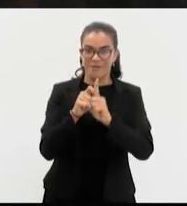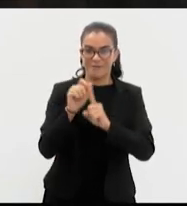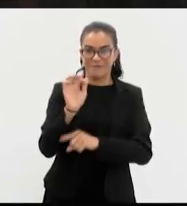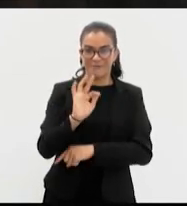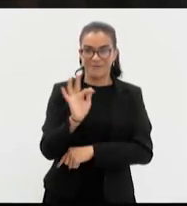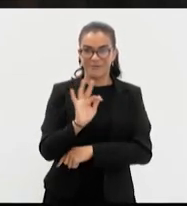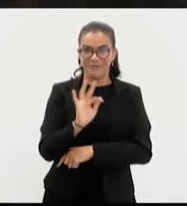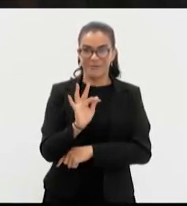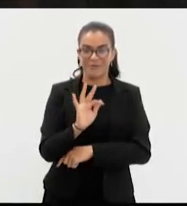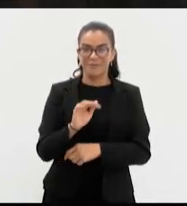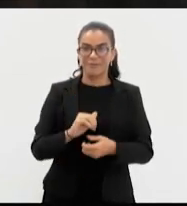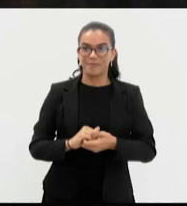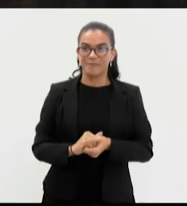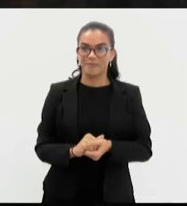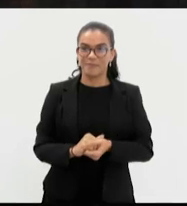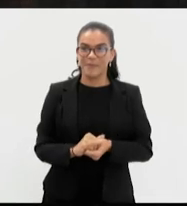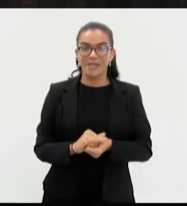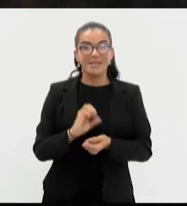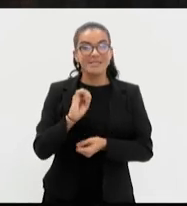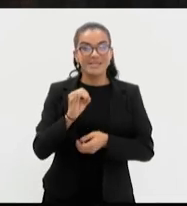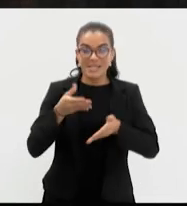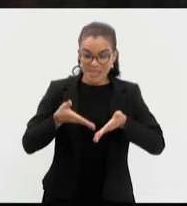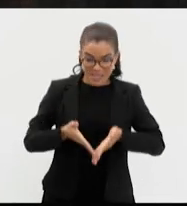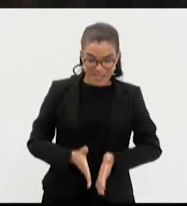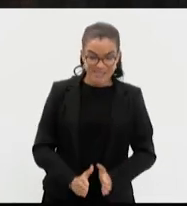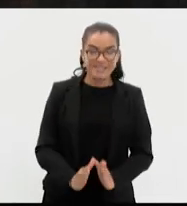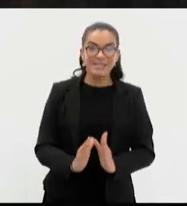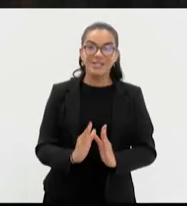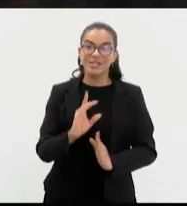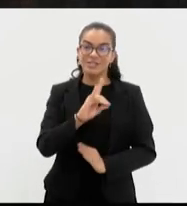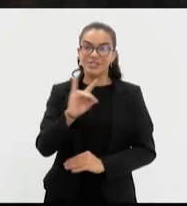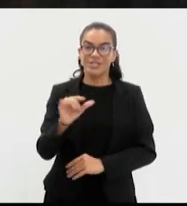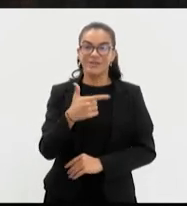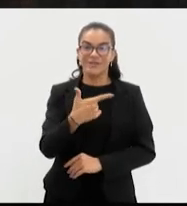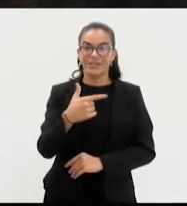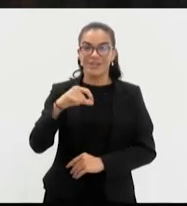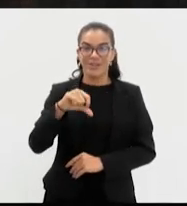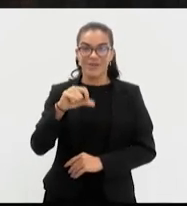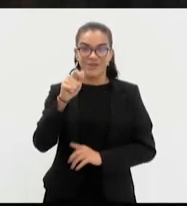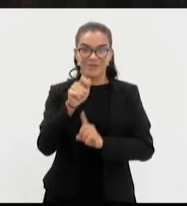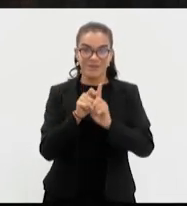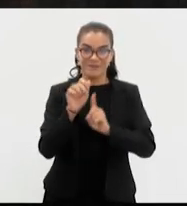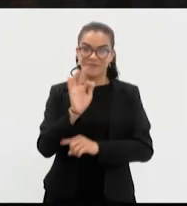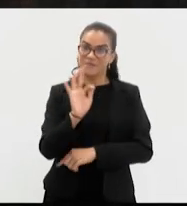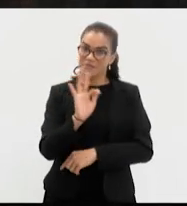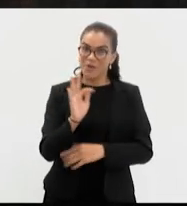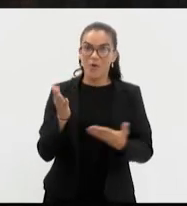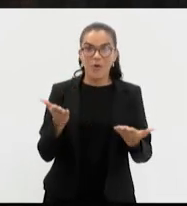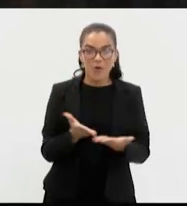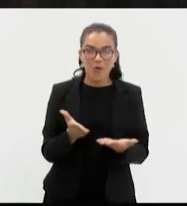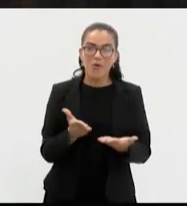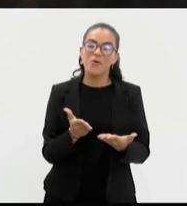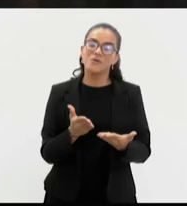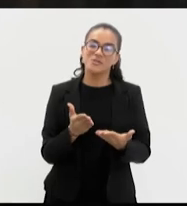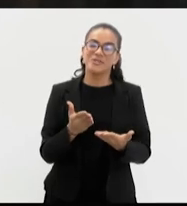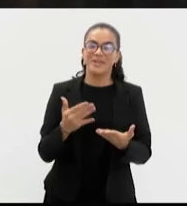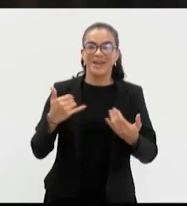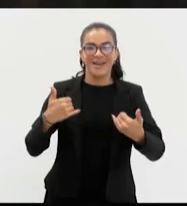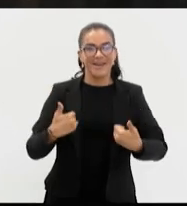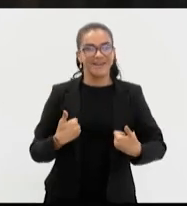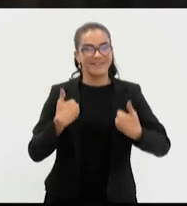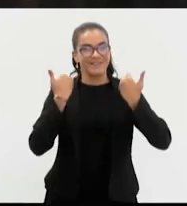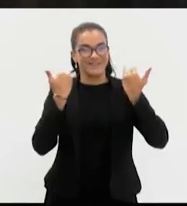excelência tivesse naso em 29 de feveriro Possivelmente hoje o senhor estaria